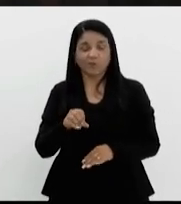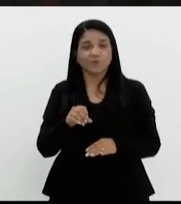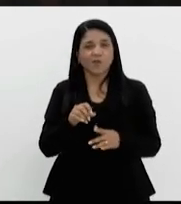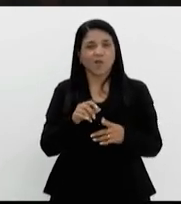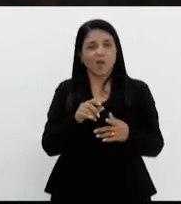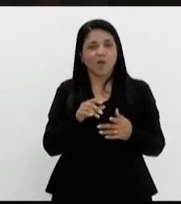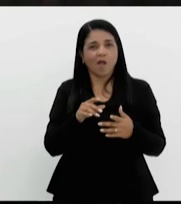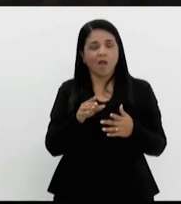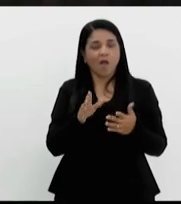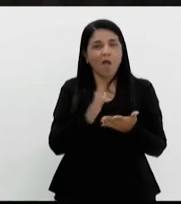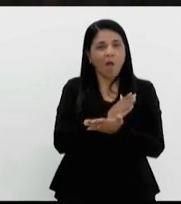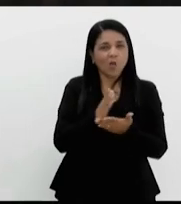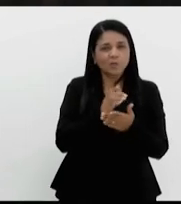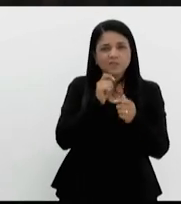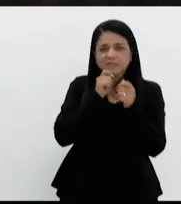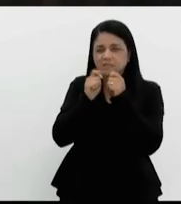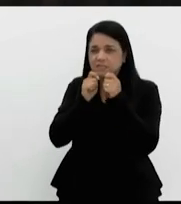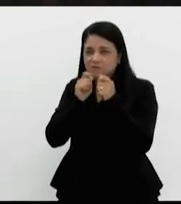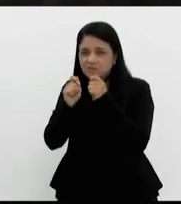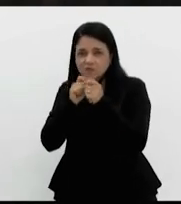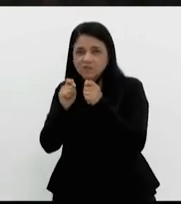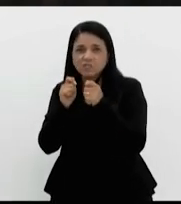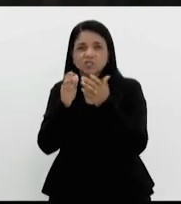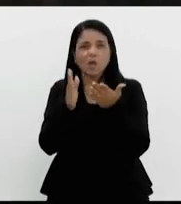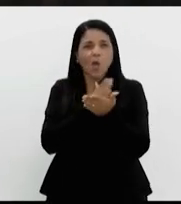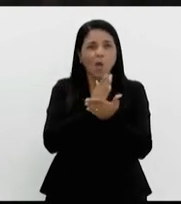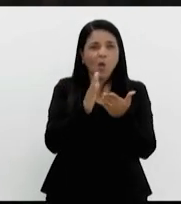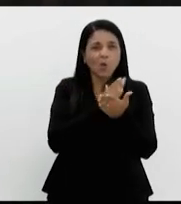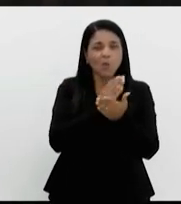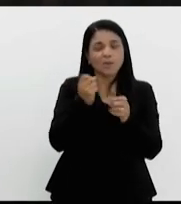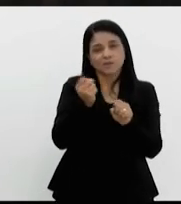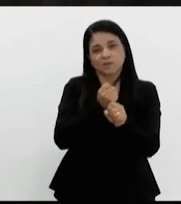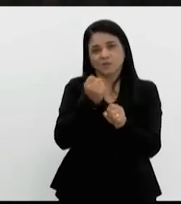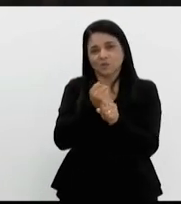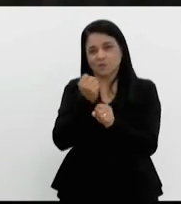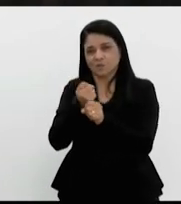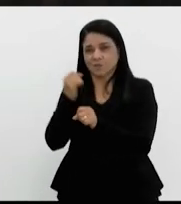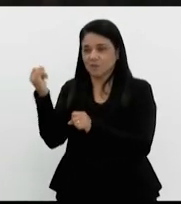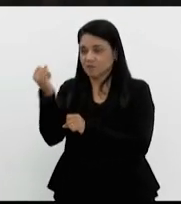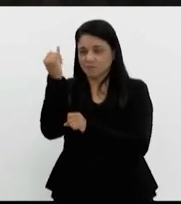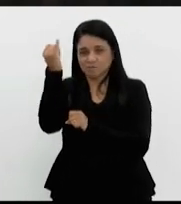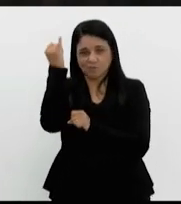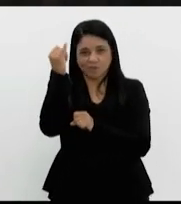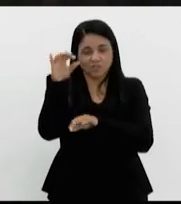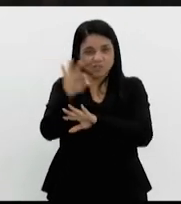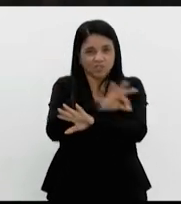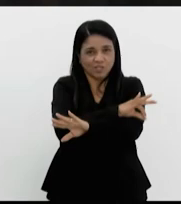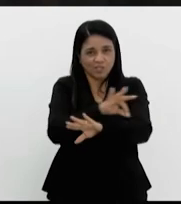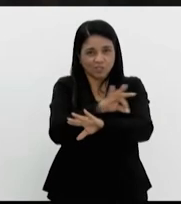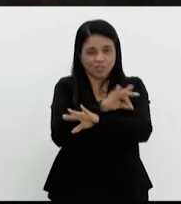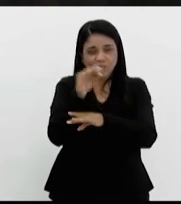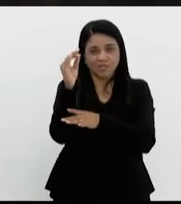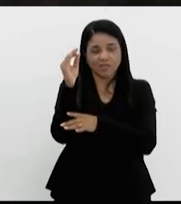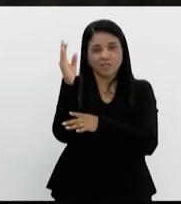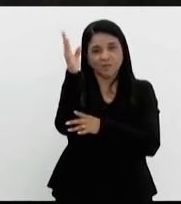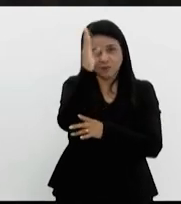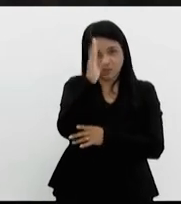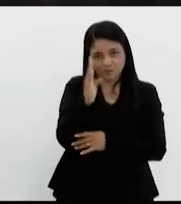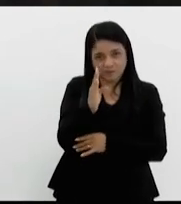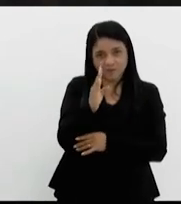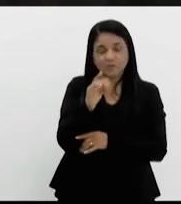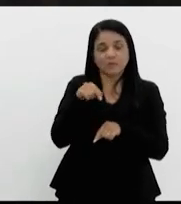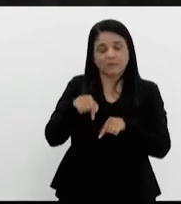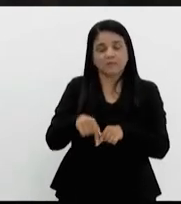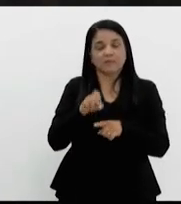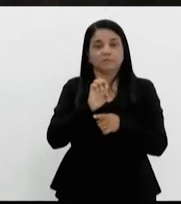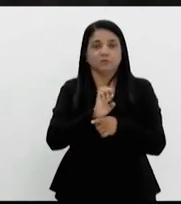algumas entrevistas e mostrar algumas obras importantes da engenharia nacional e aqui no Rio de